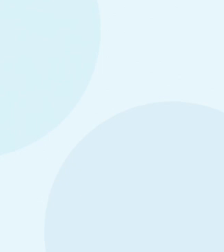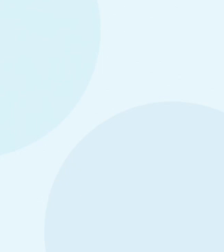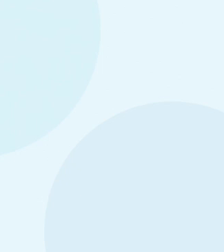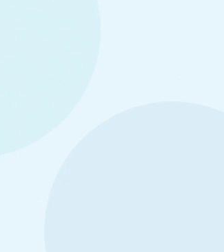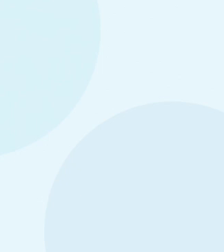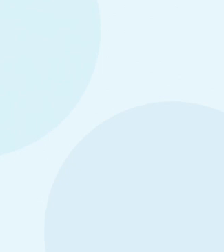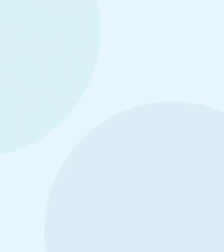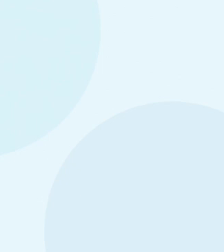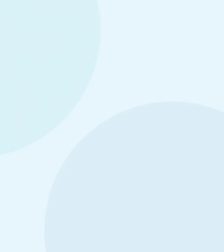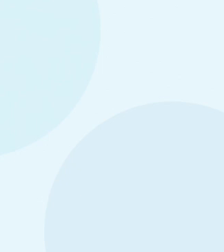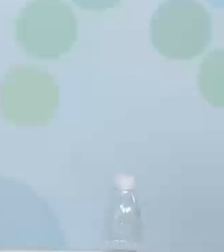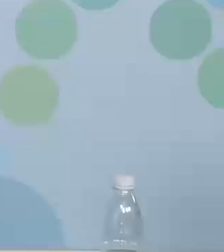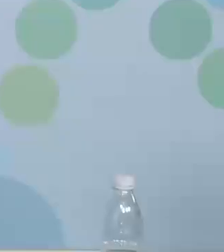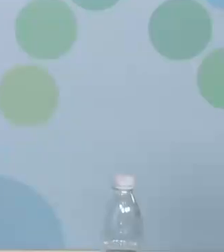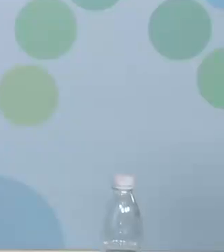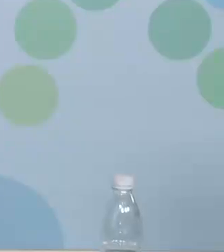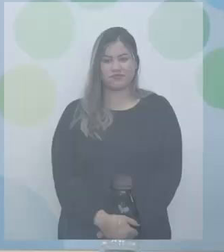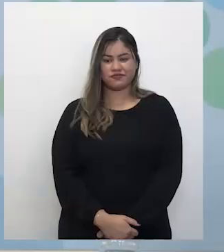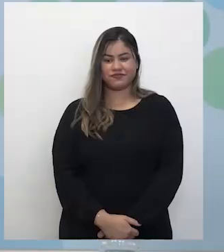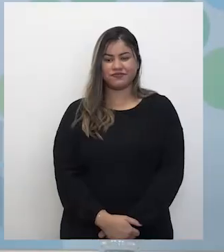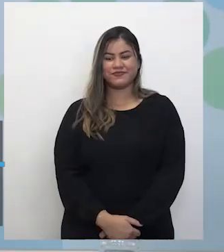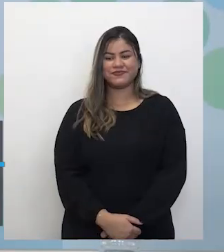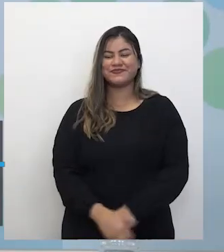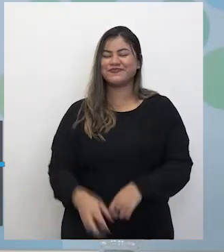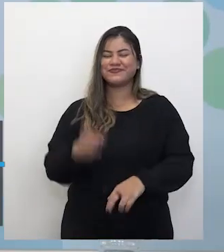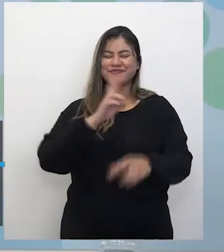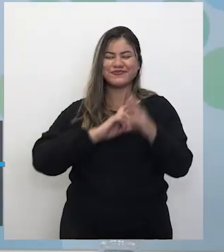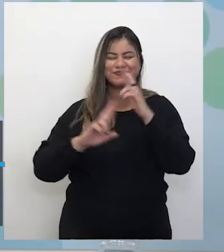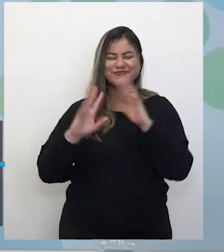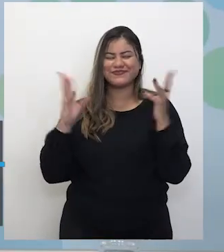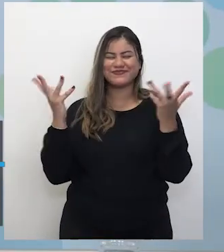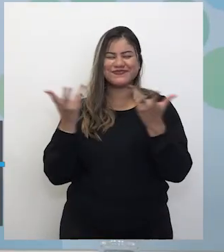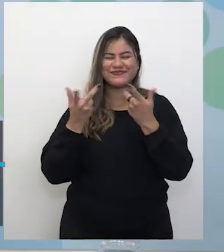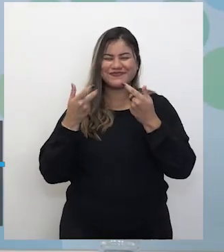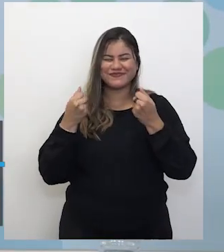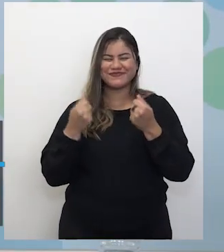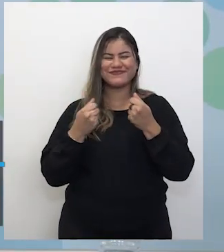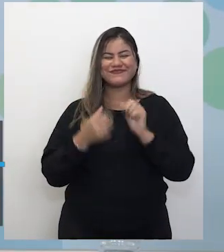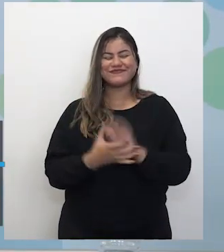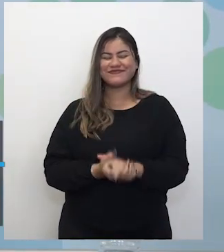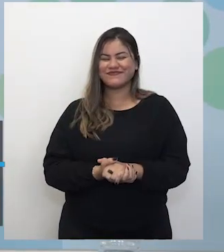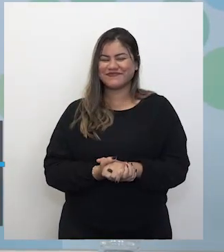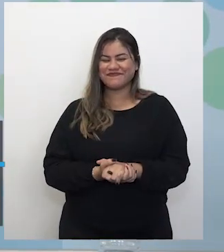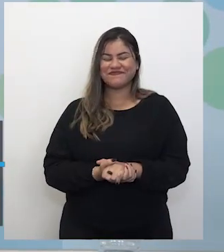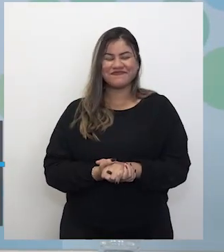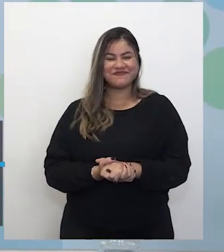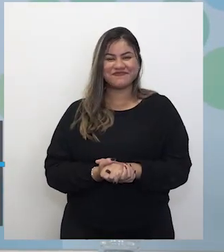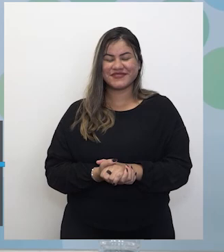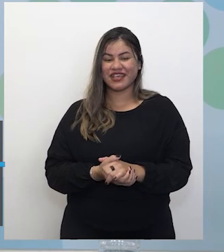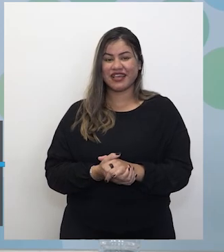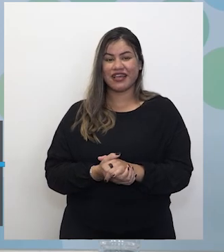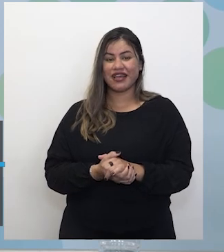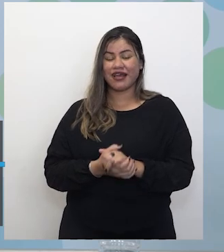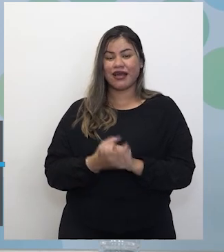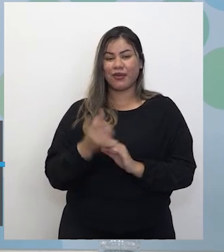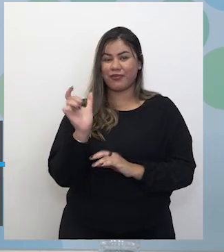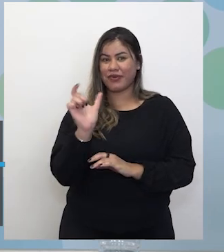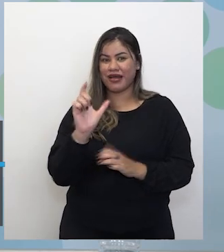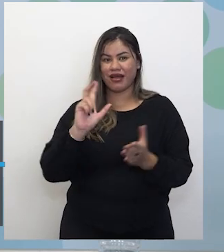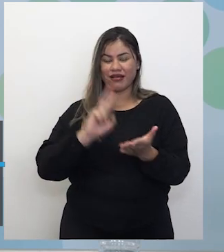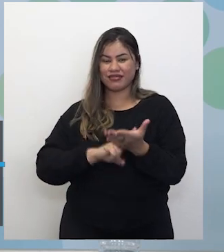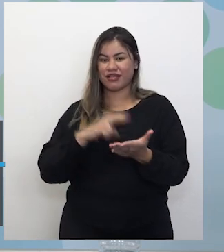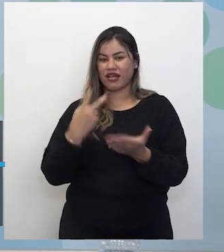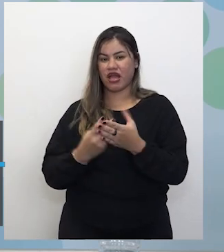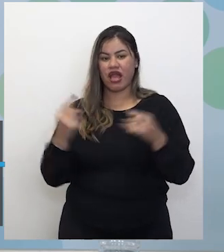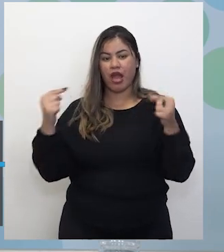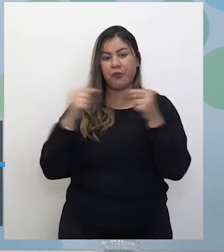Gente, as respostas foram fantásticas. traduziram o protagonismo social dentro